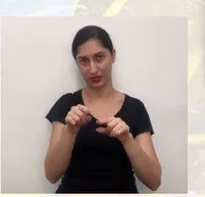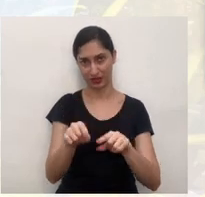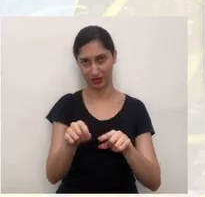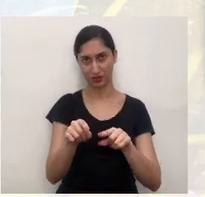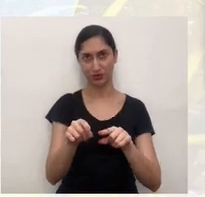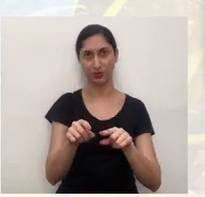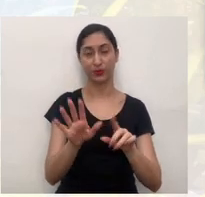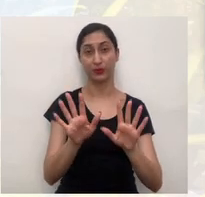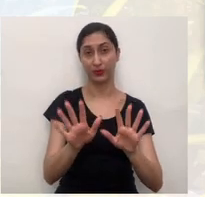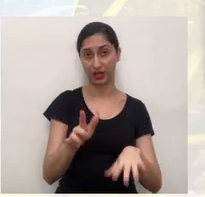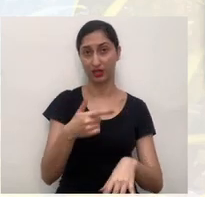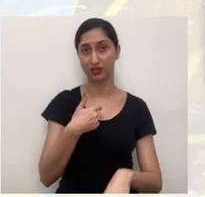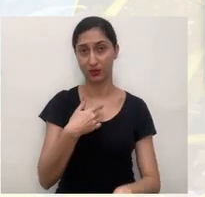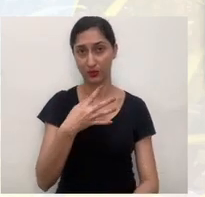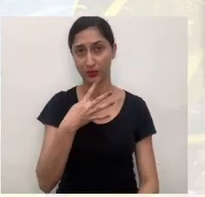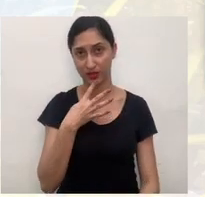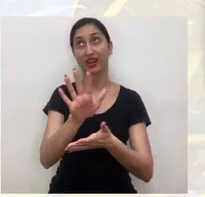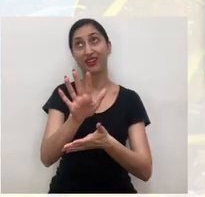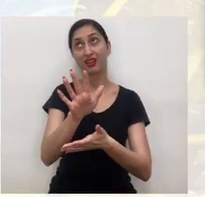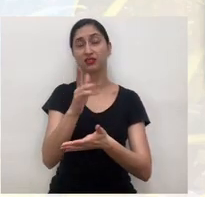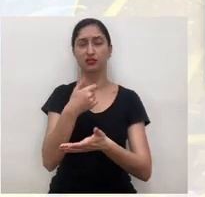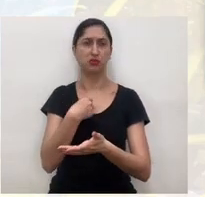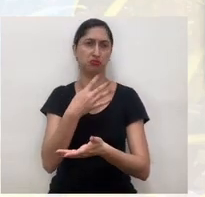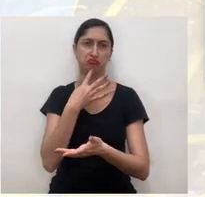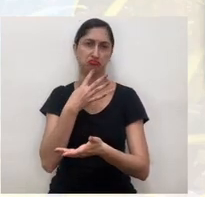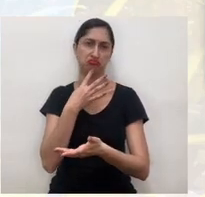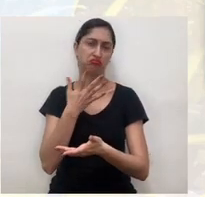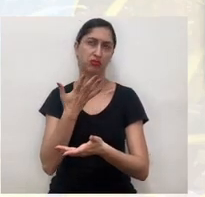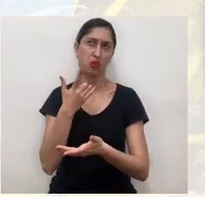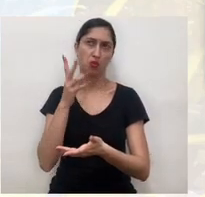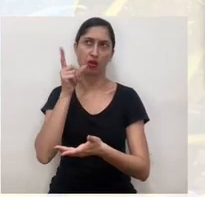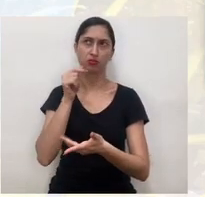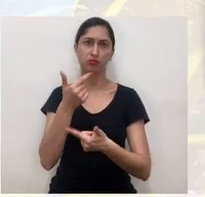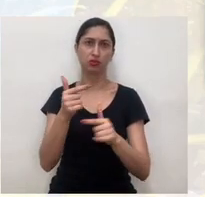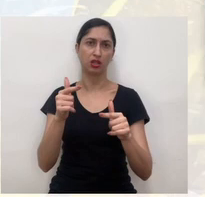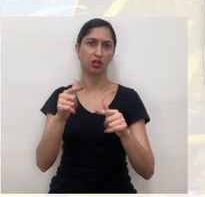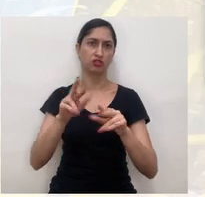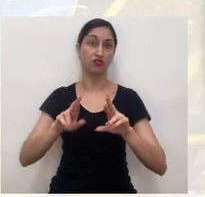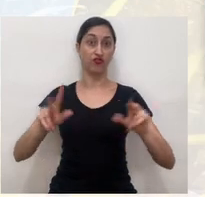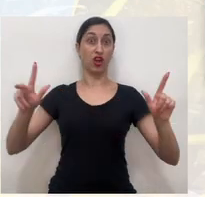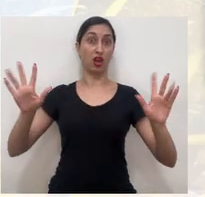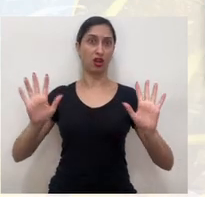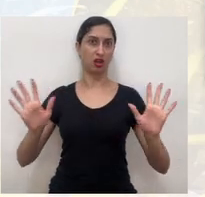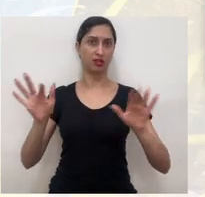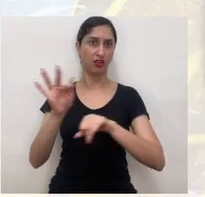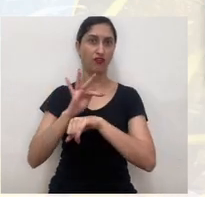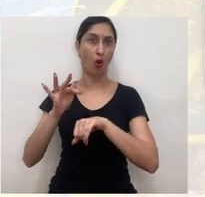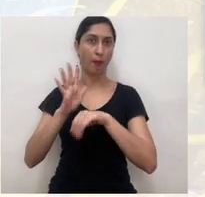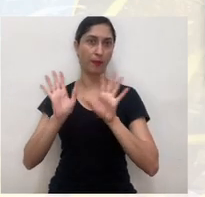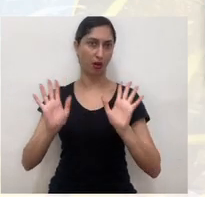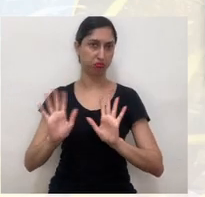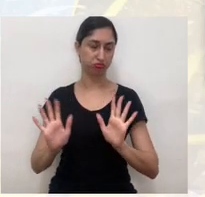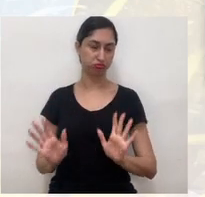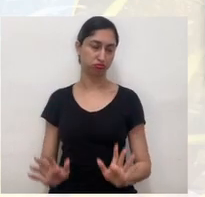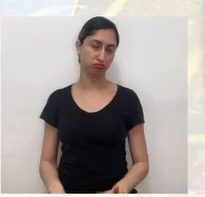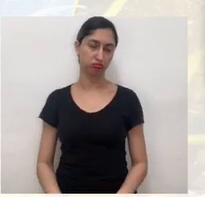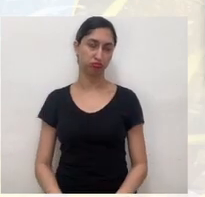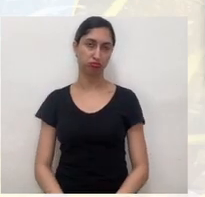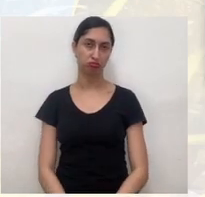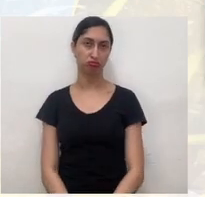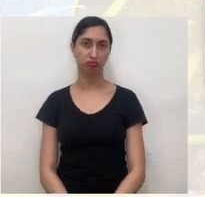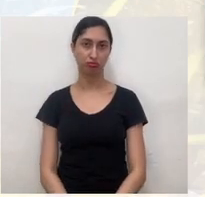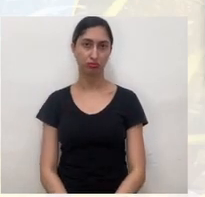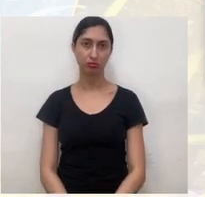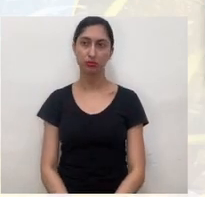pelo que eu conheço, não existe assim uma diferença formal, uma diferença na composição, na